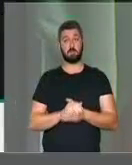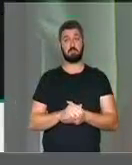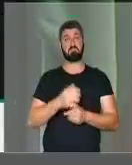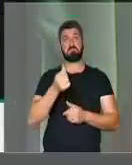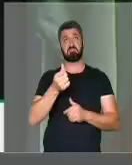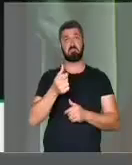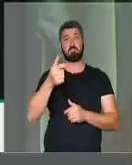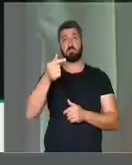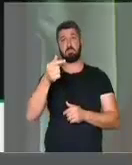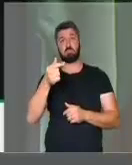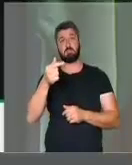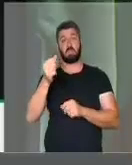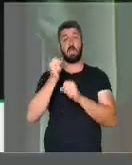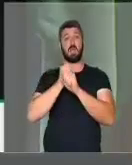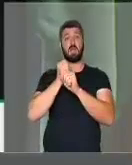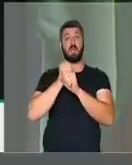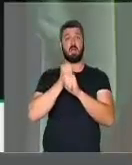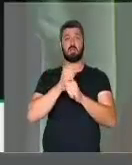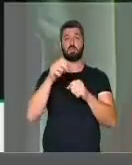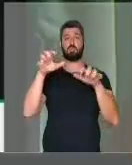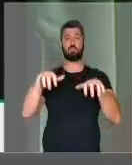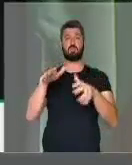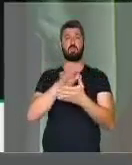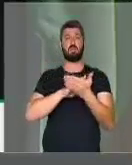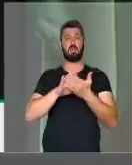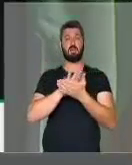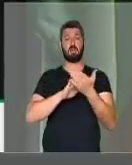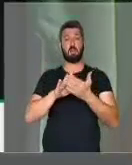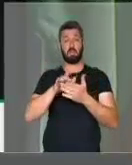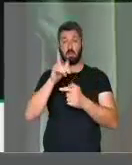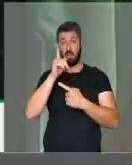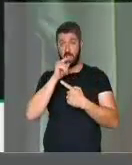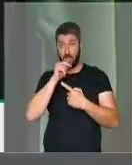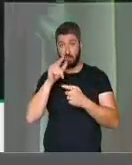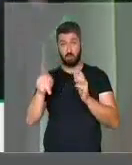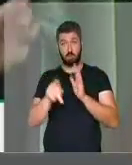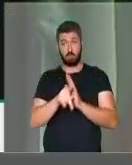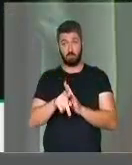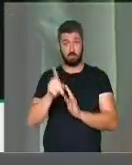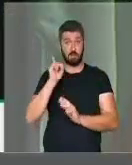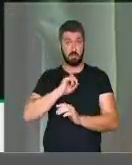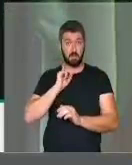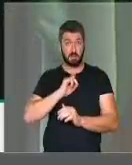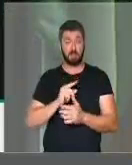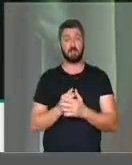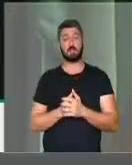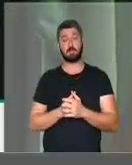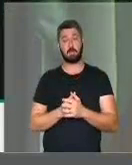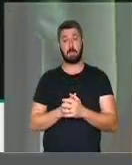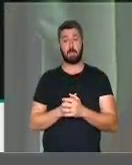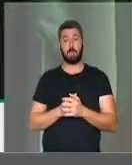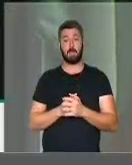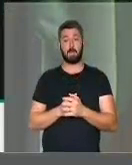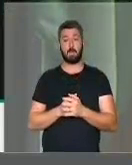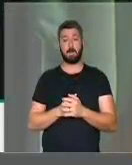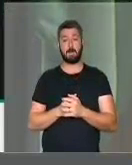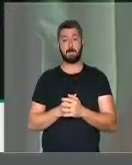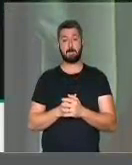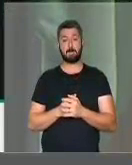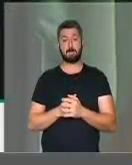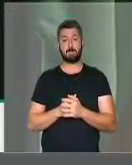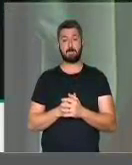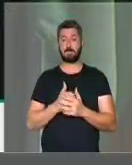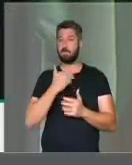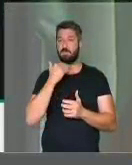6, 7 anos que não chove. A água que vem lá de Minas Gerais, deputada Raquel,